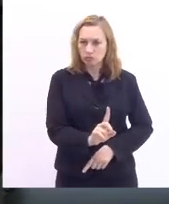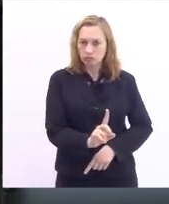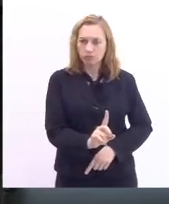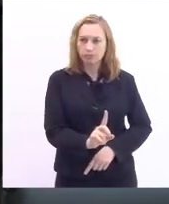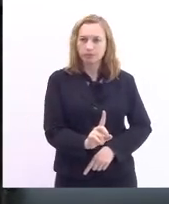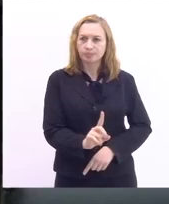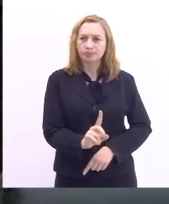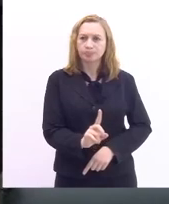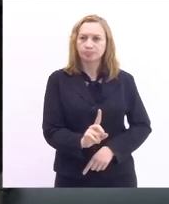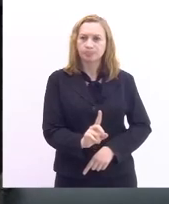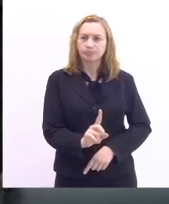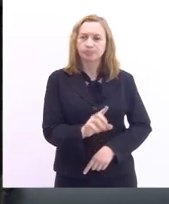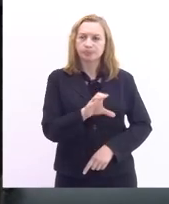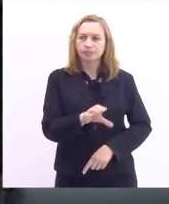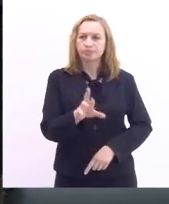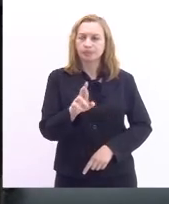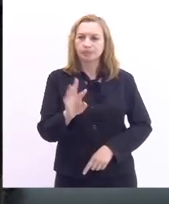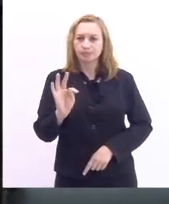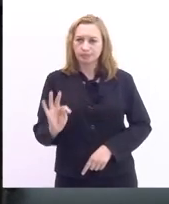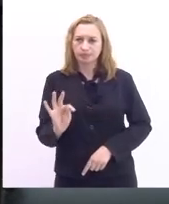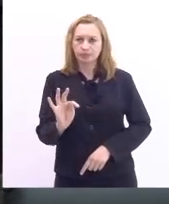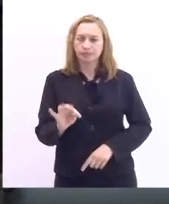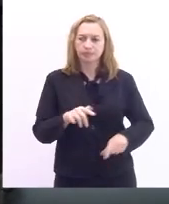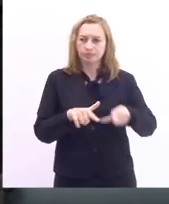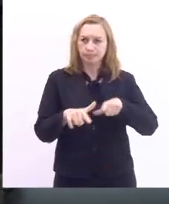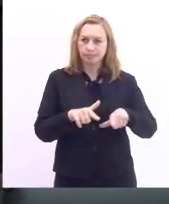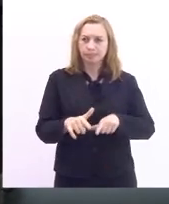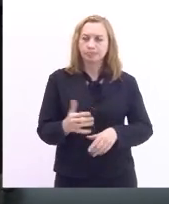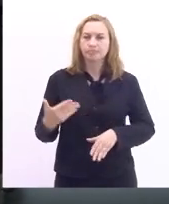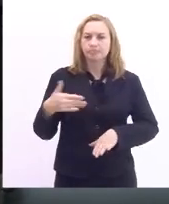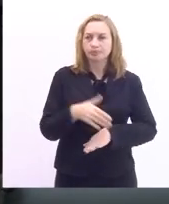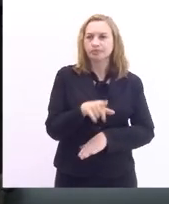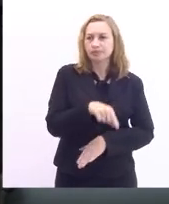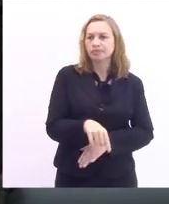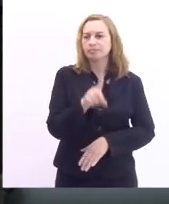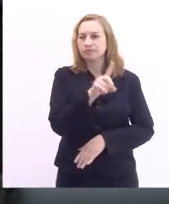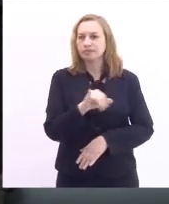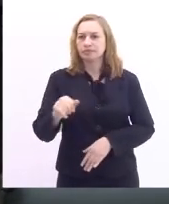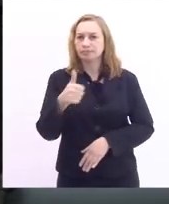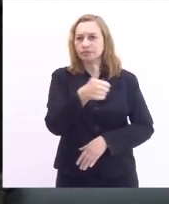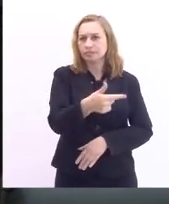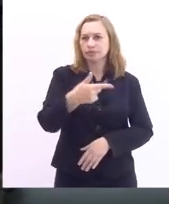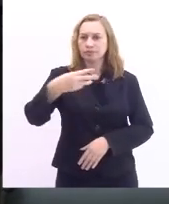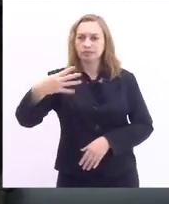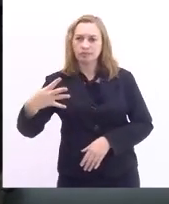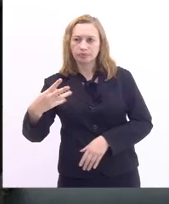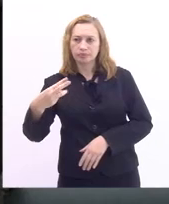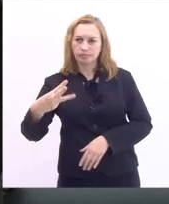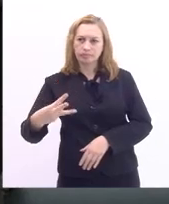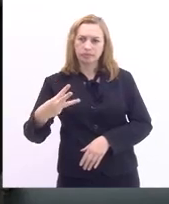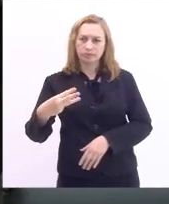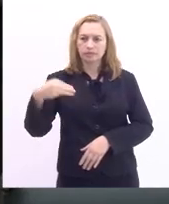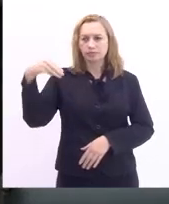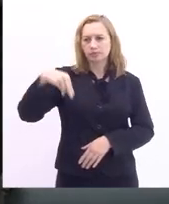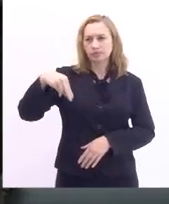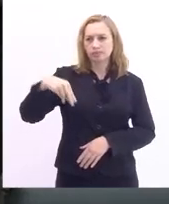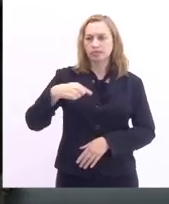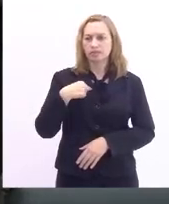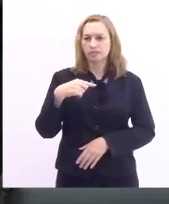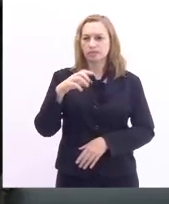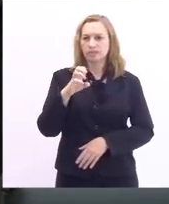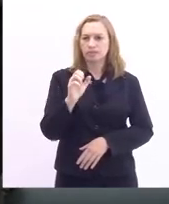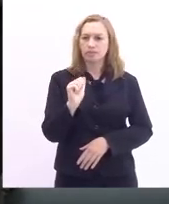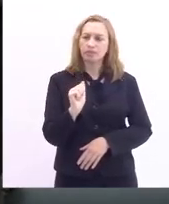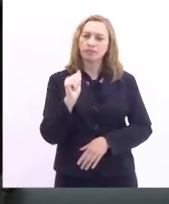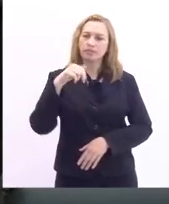saneamento no crt-rj Chegamos aqui no dia 23 de novembro eu e Antenor